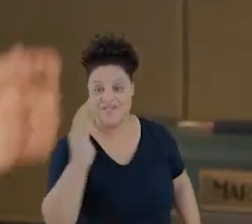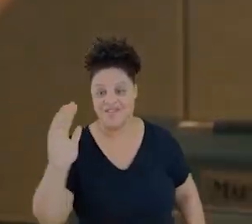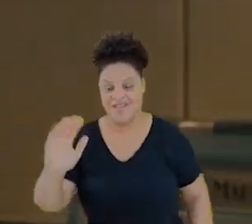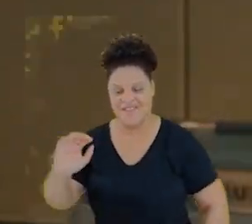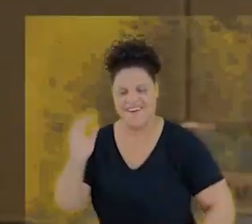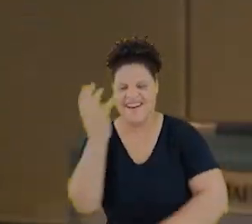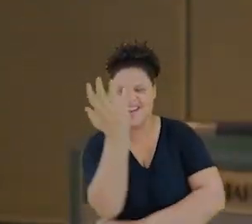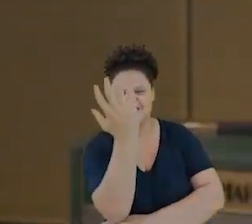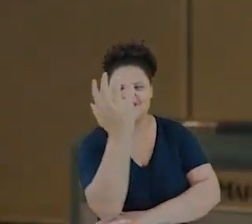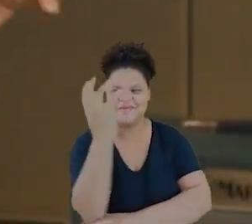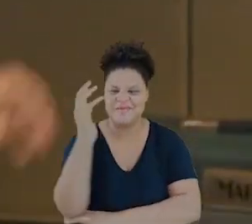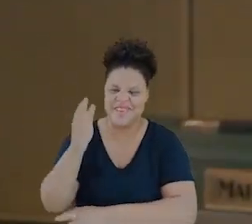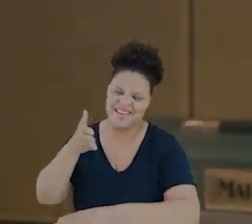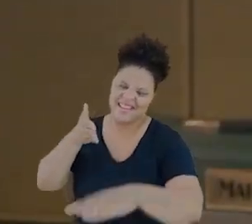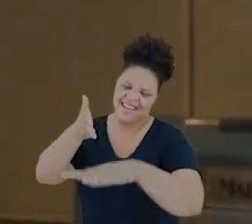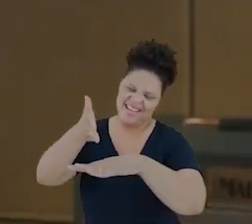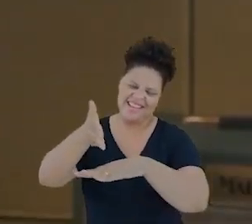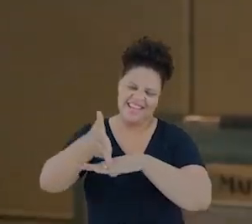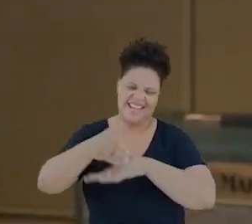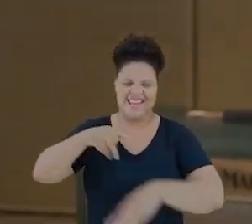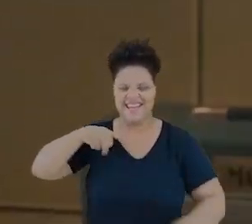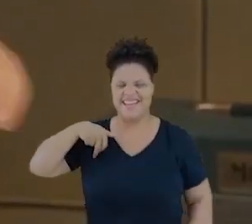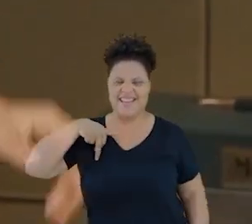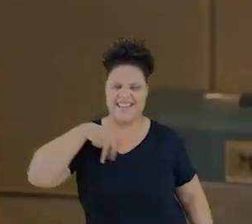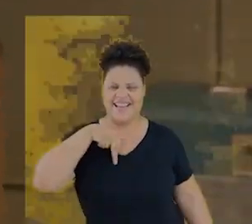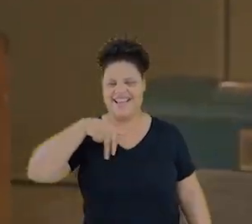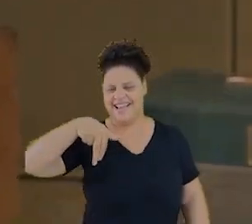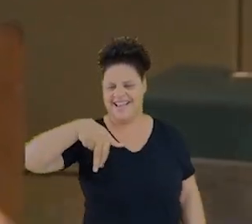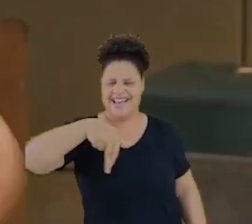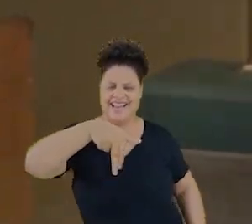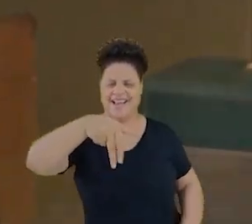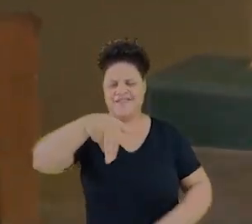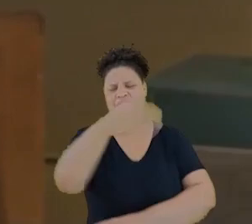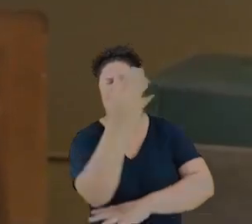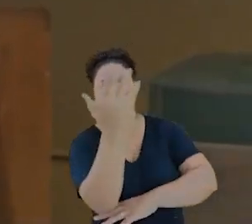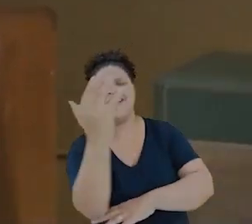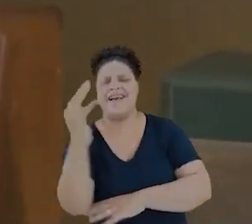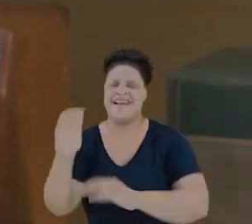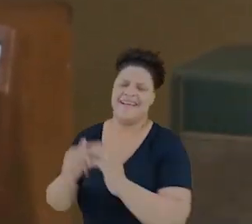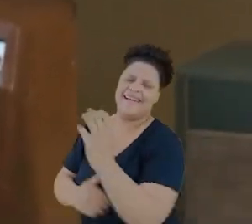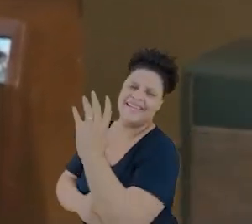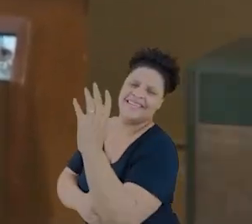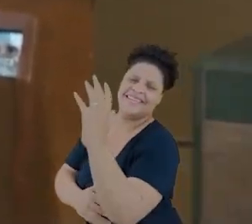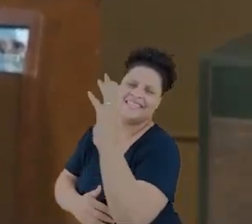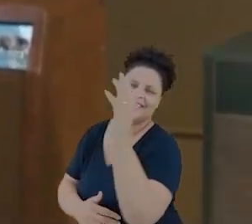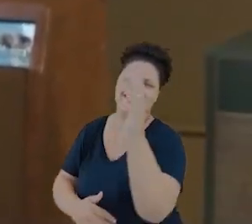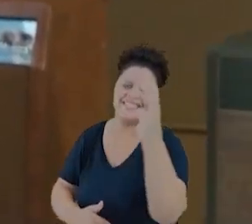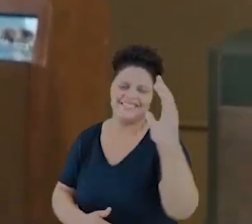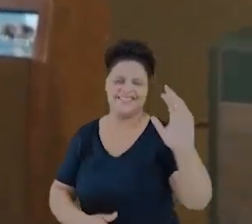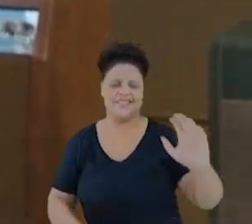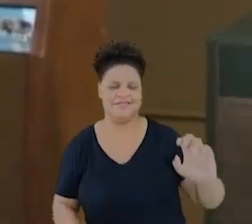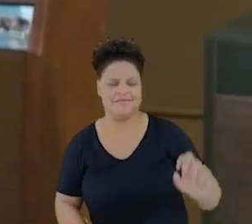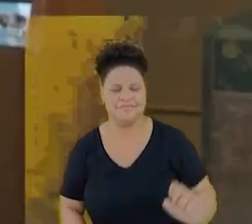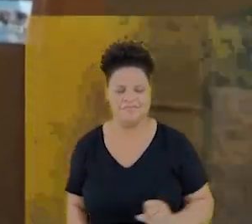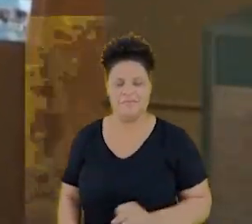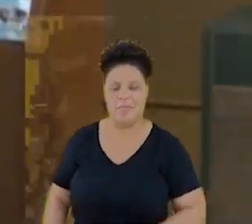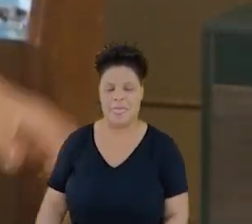Eu vou. Eu vou pro mato me embrenhar. Eu vou. Eu vou pro mato me embrenhar. Eu